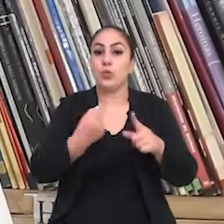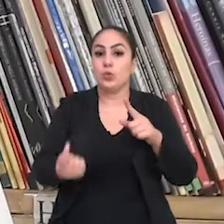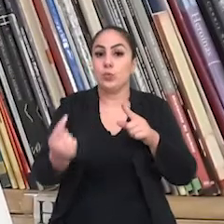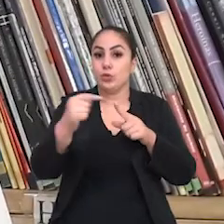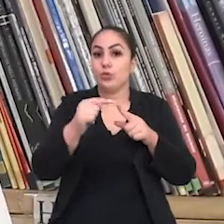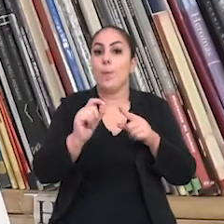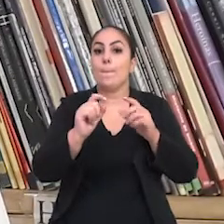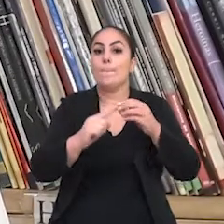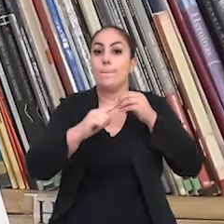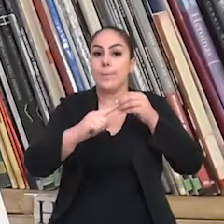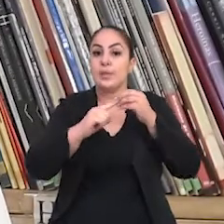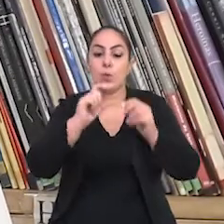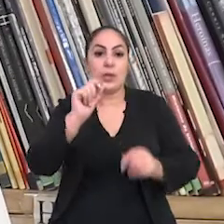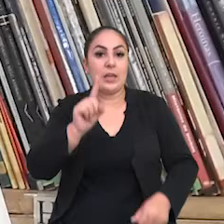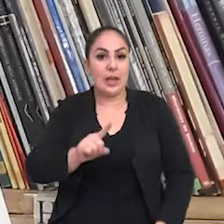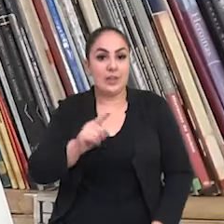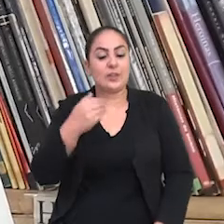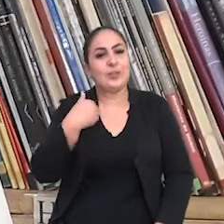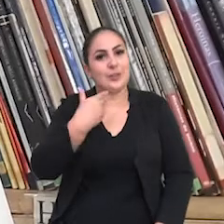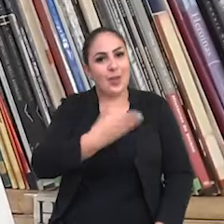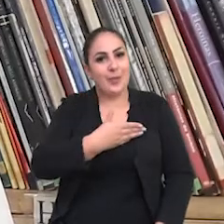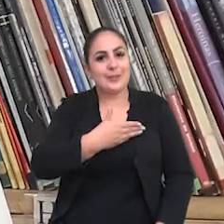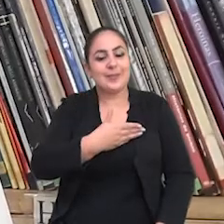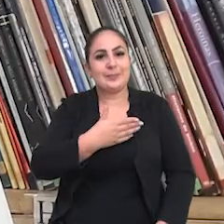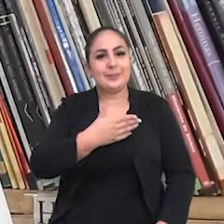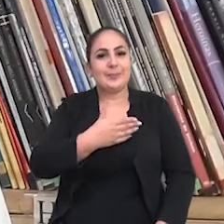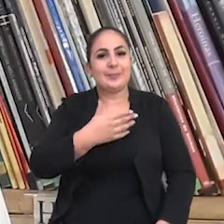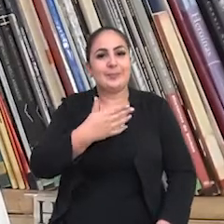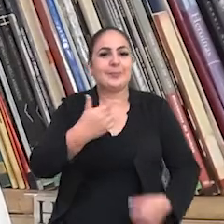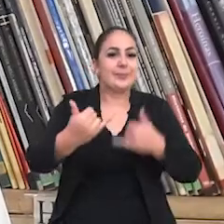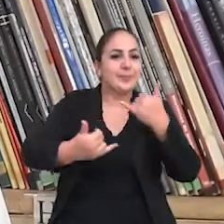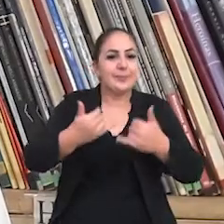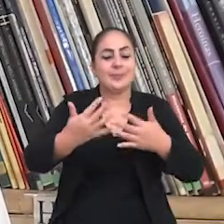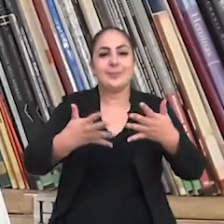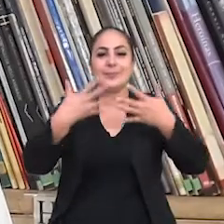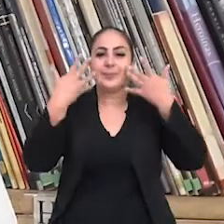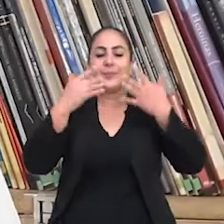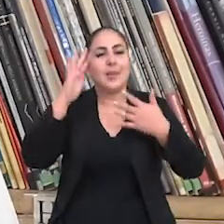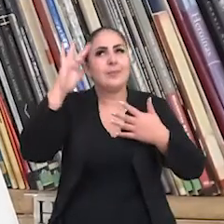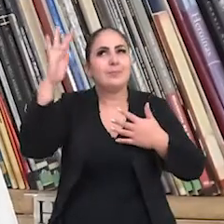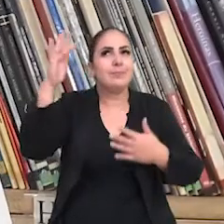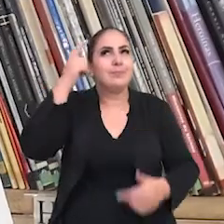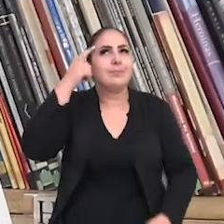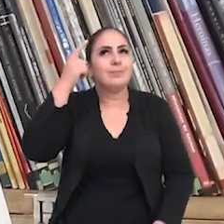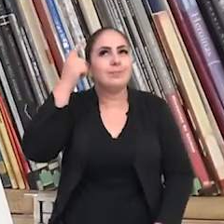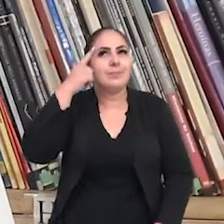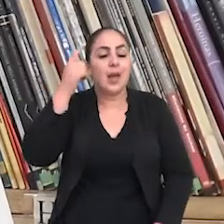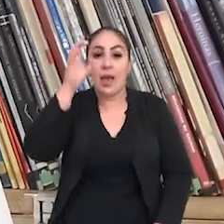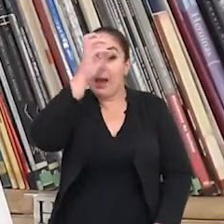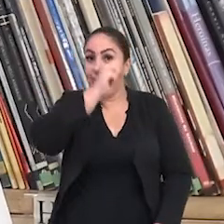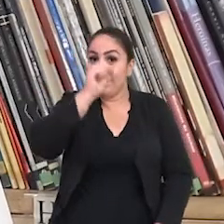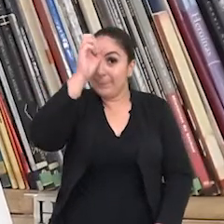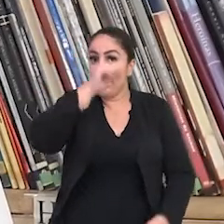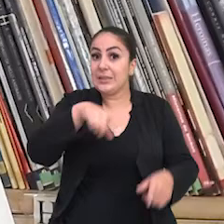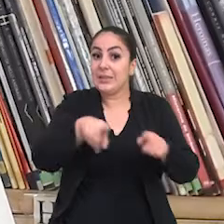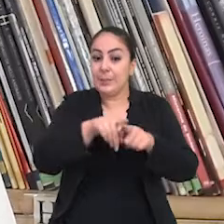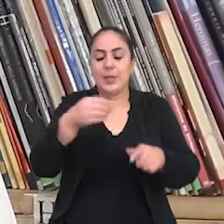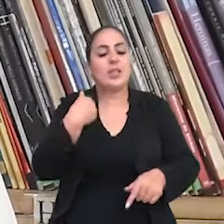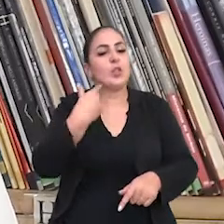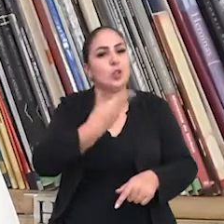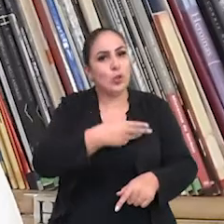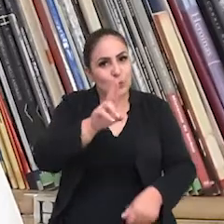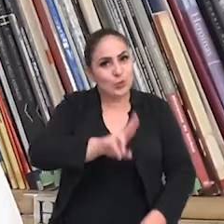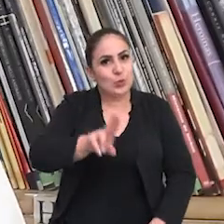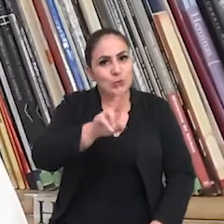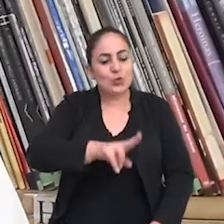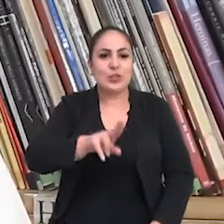nosso objetivo principal é que a gente se divirta com as histórias, reflita, aprenda e que a